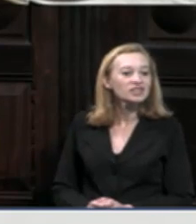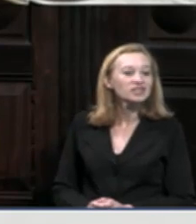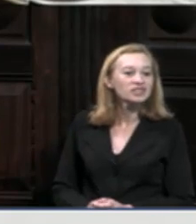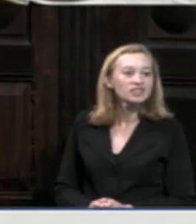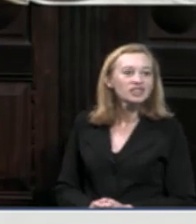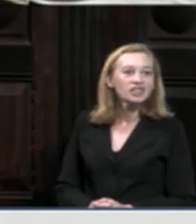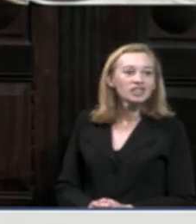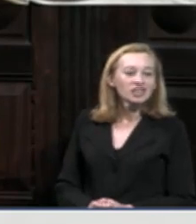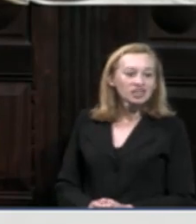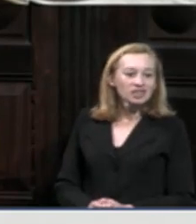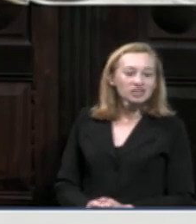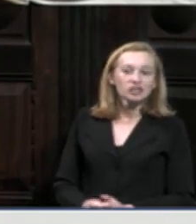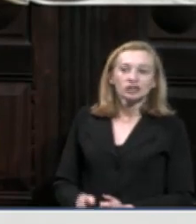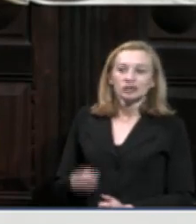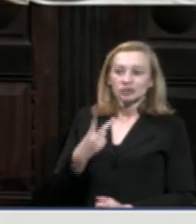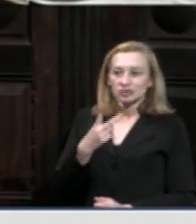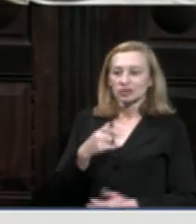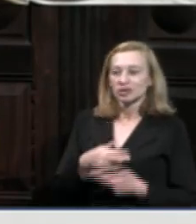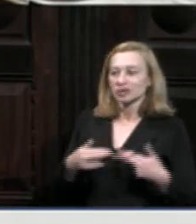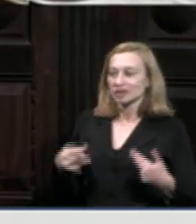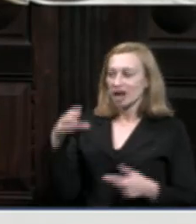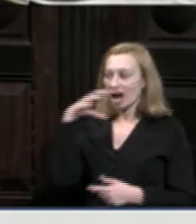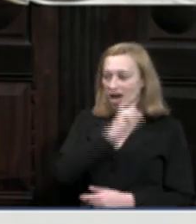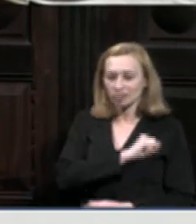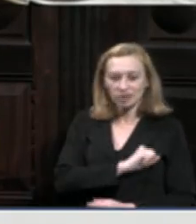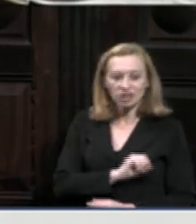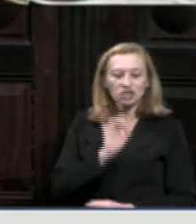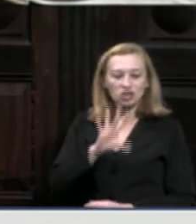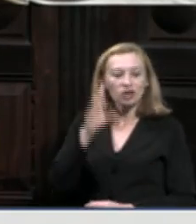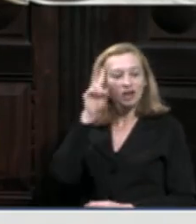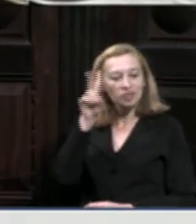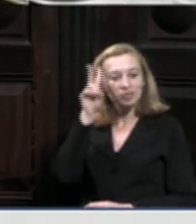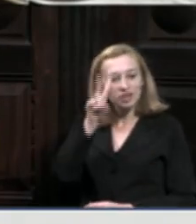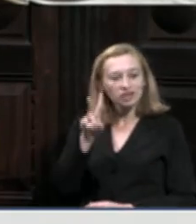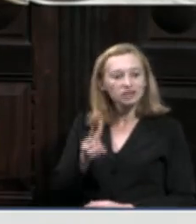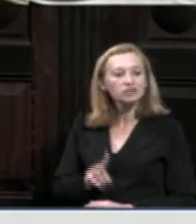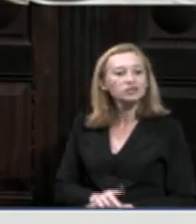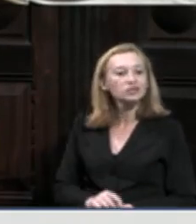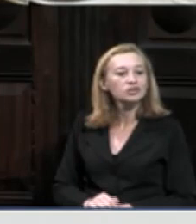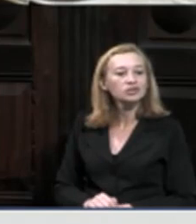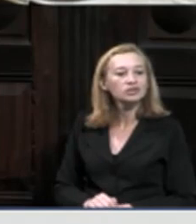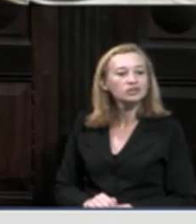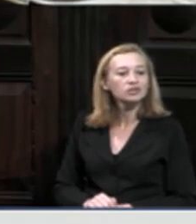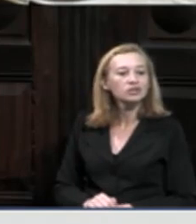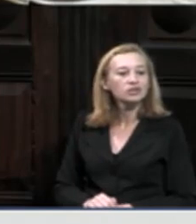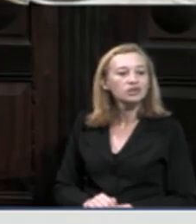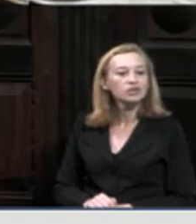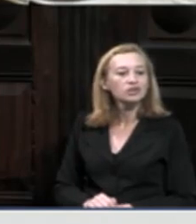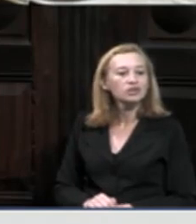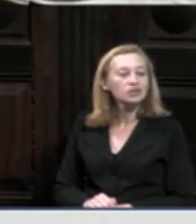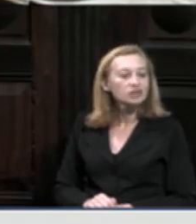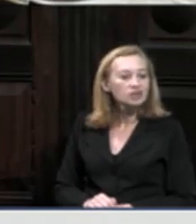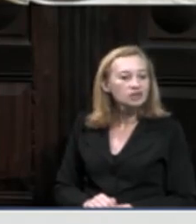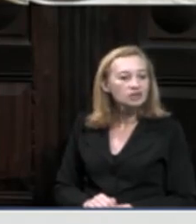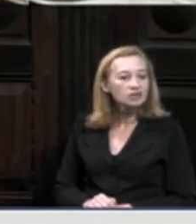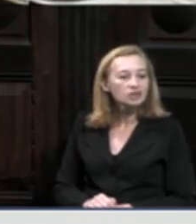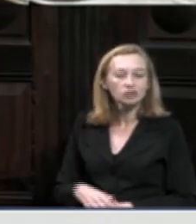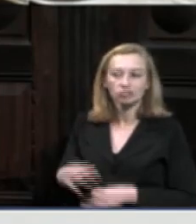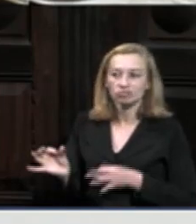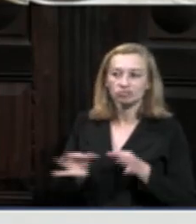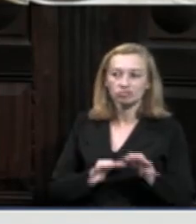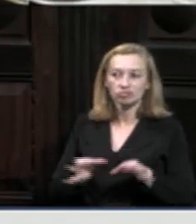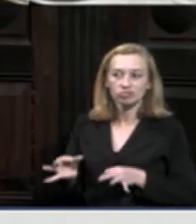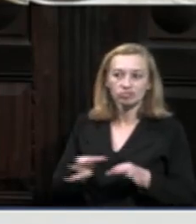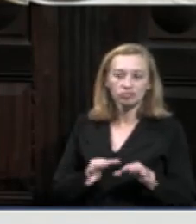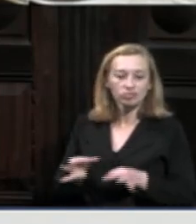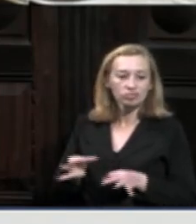coisas rápidas sobre o mesmo assunto. Só lembrando que na tramitação do projeto,